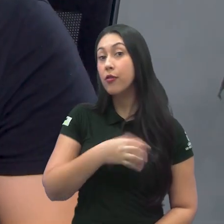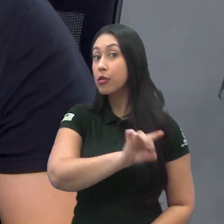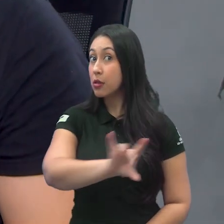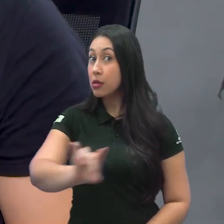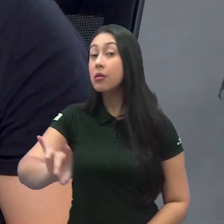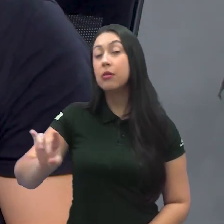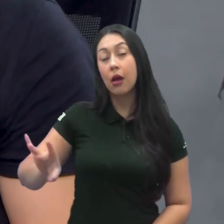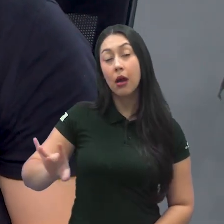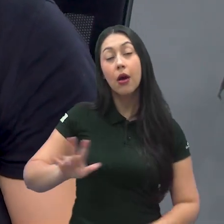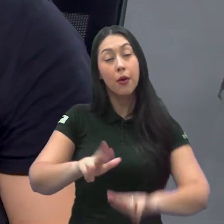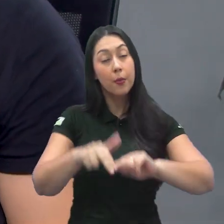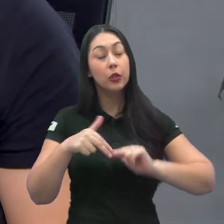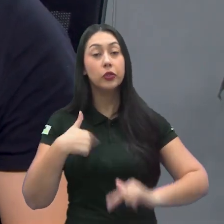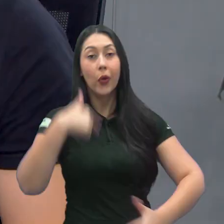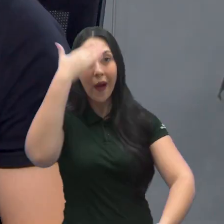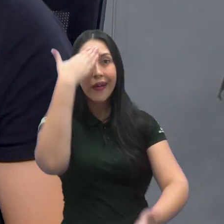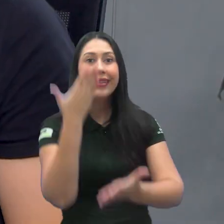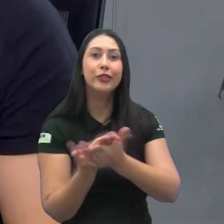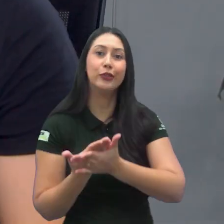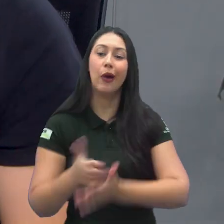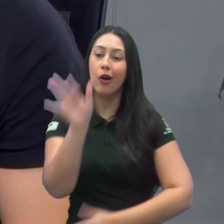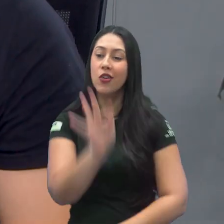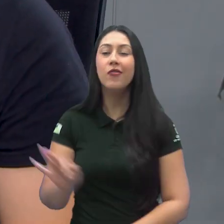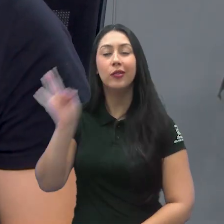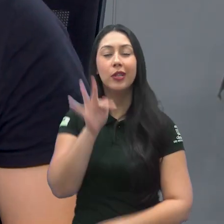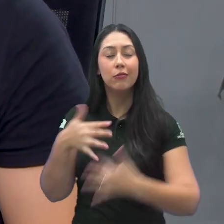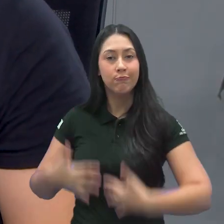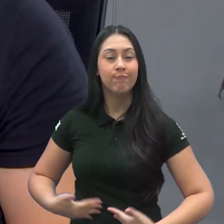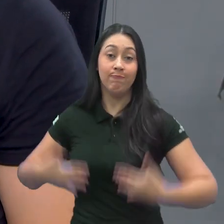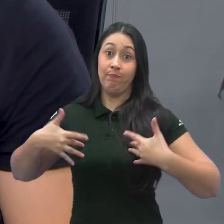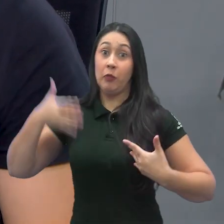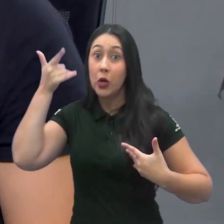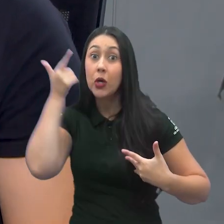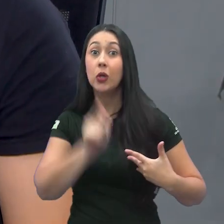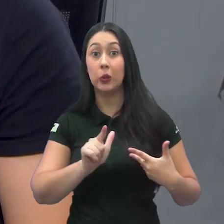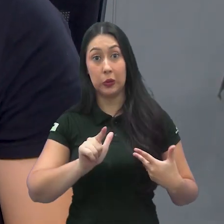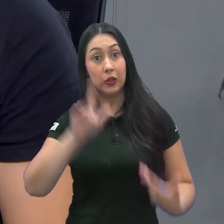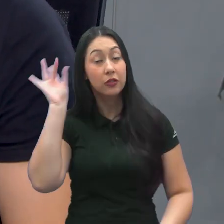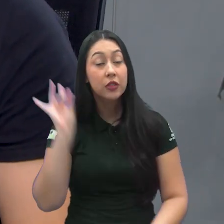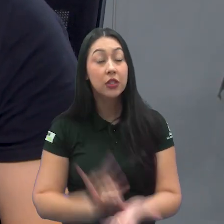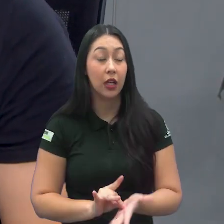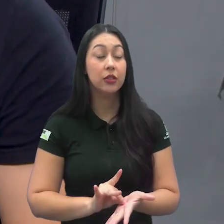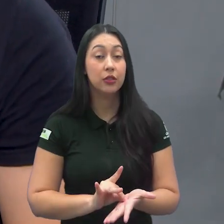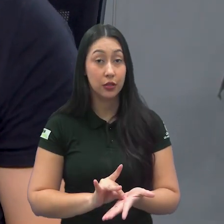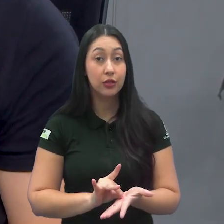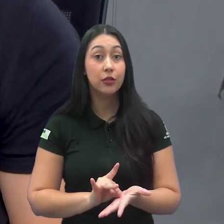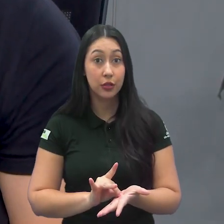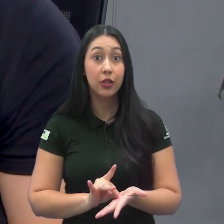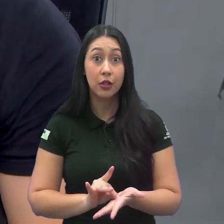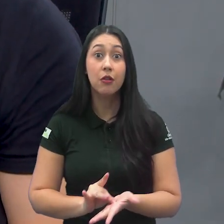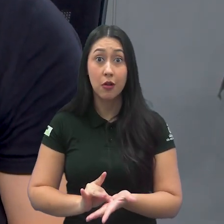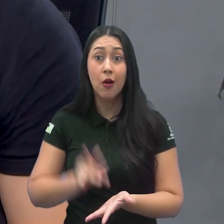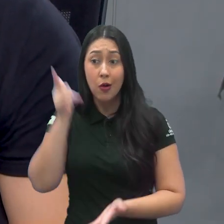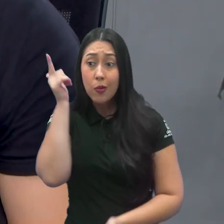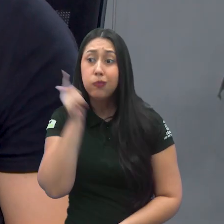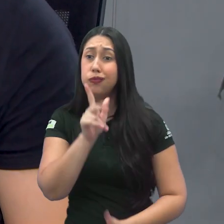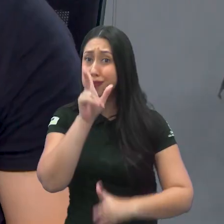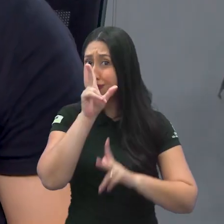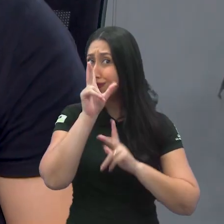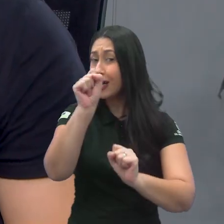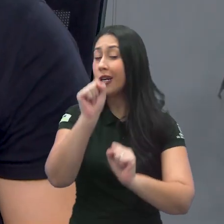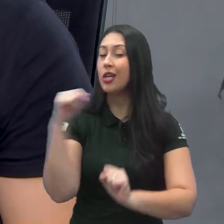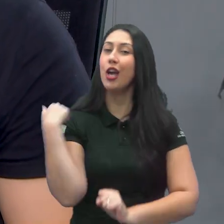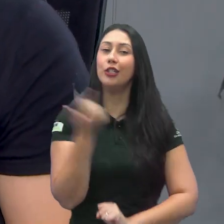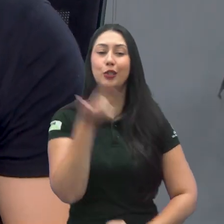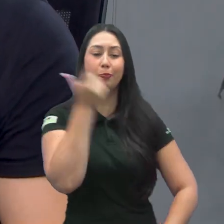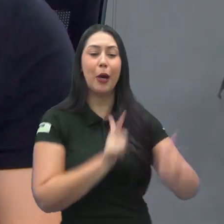a minha. Então, eu acredito que o ensino superior hoje é gratificante, é uma conquista muito grande e que ela foi uma conquista muito forte e que a gente vai